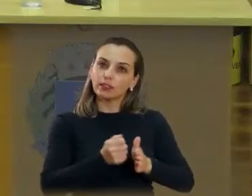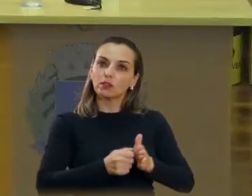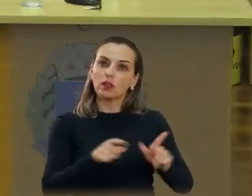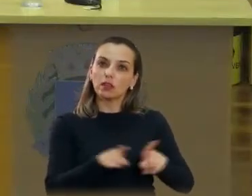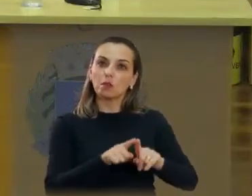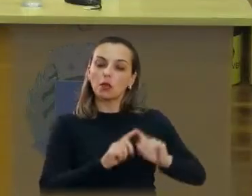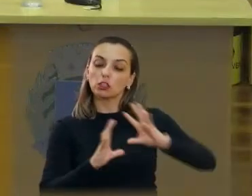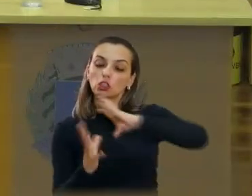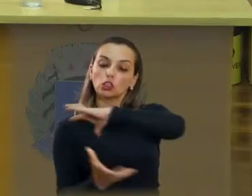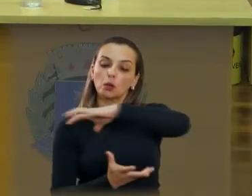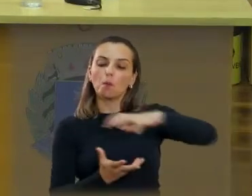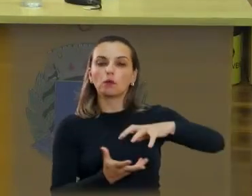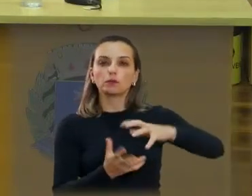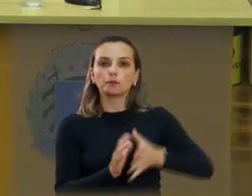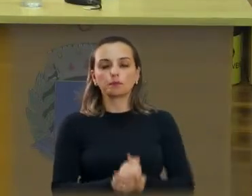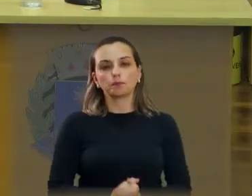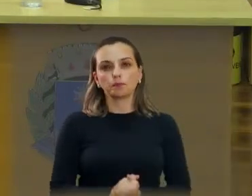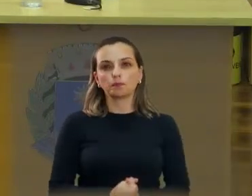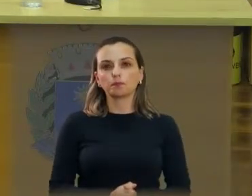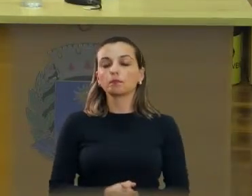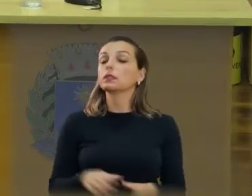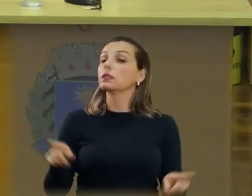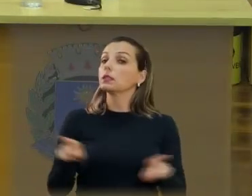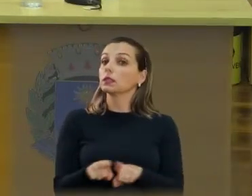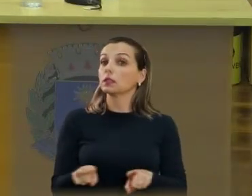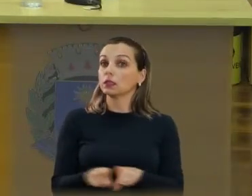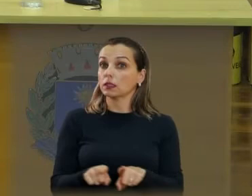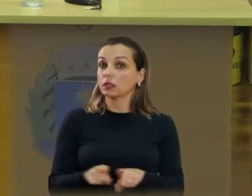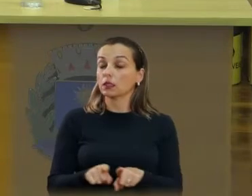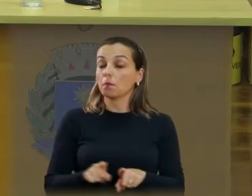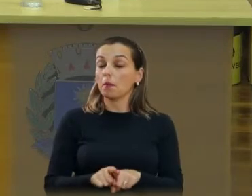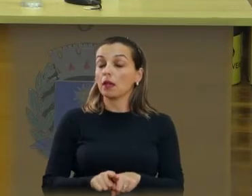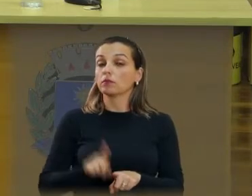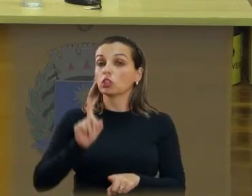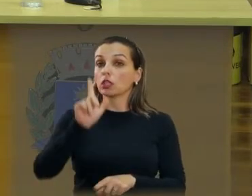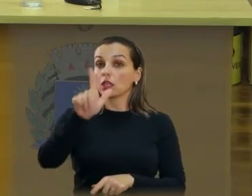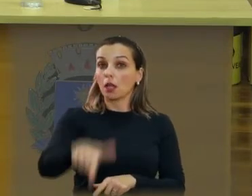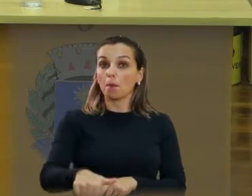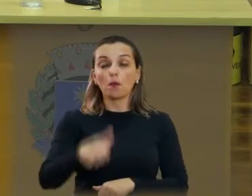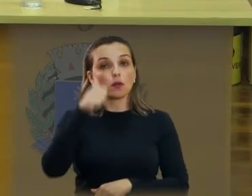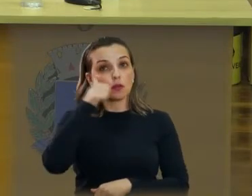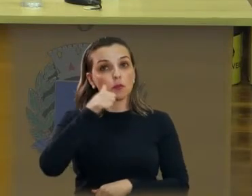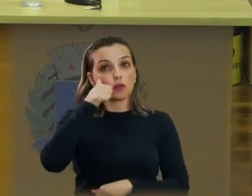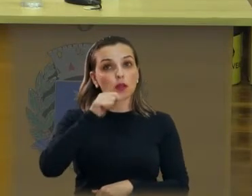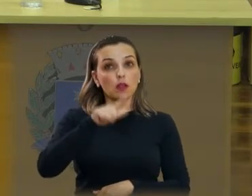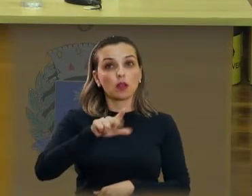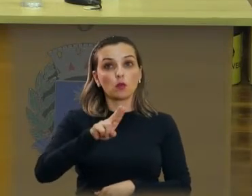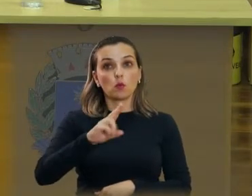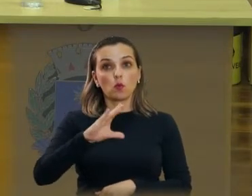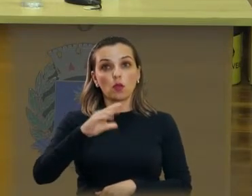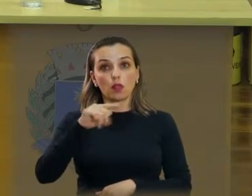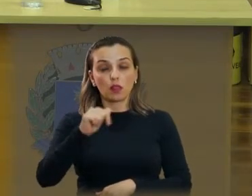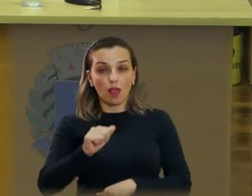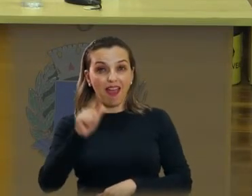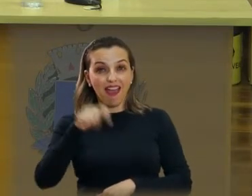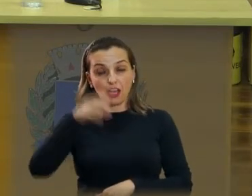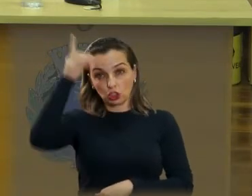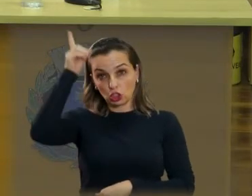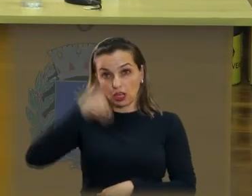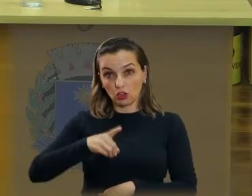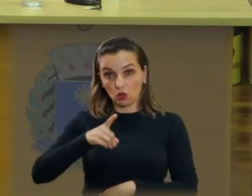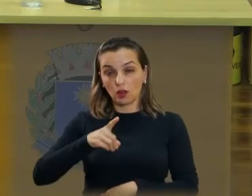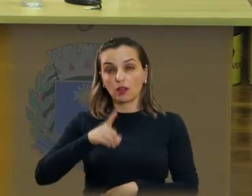mundo todo. Também está conosco e fará a fala, logo depois da Fabiana, a querida Lúcia Ortiz, que é diretora executiva da